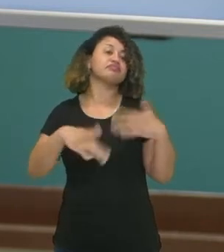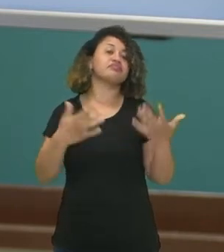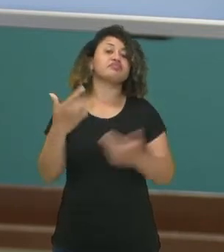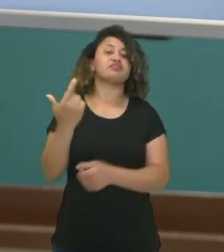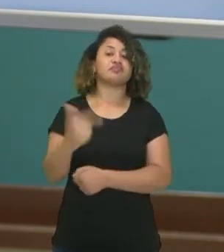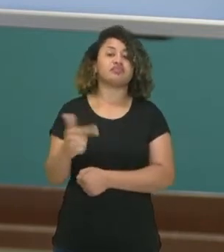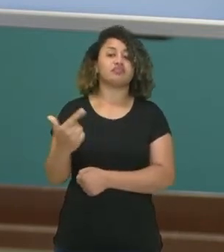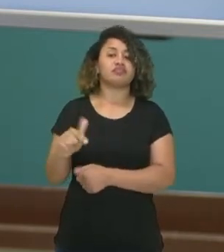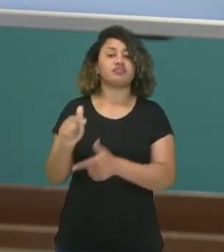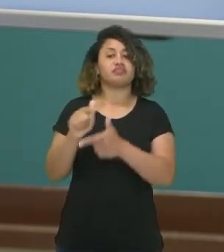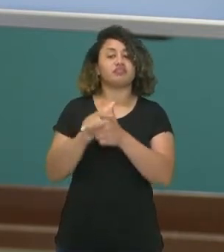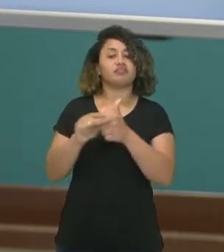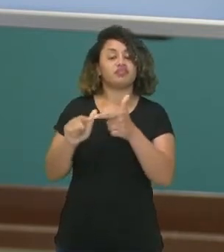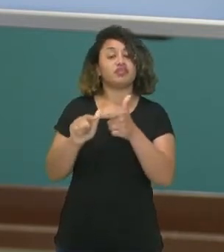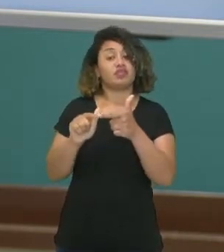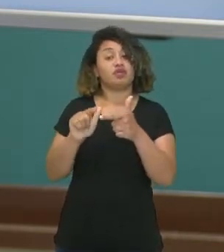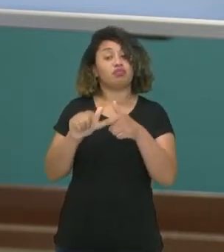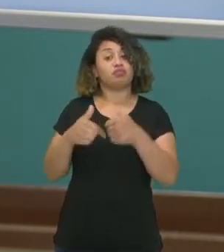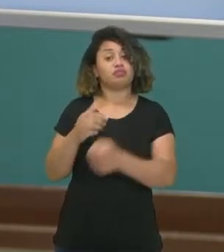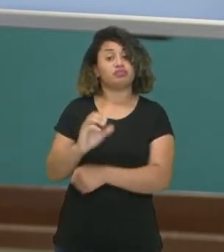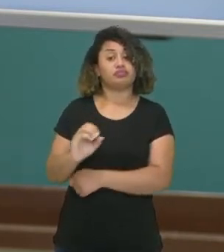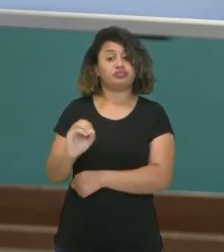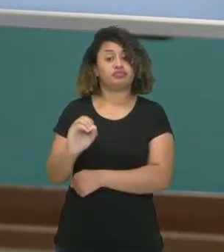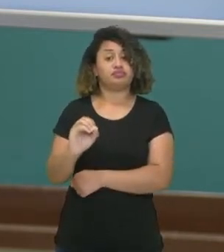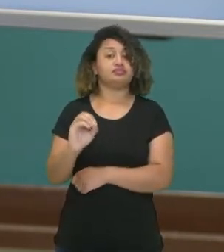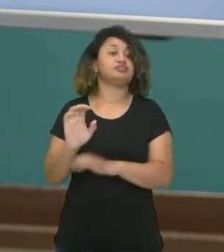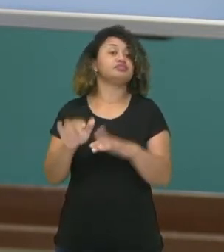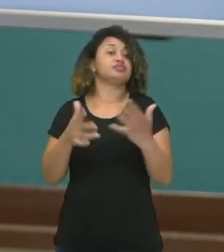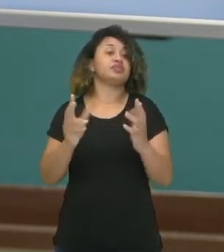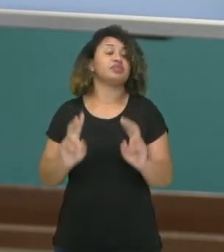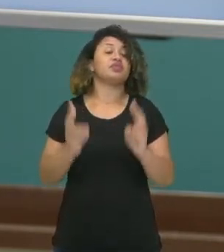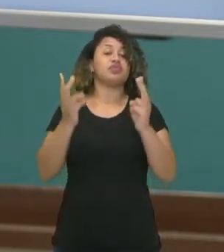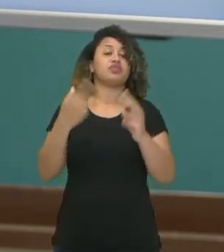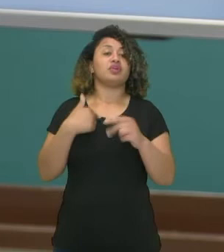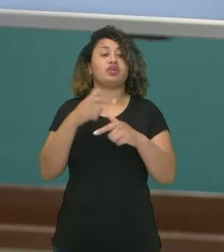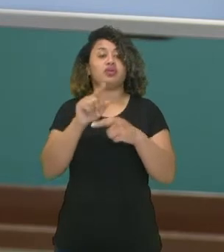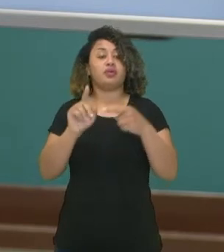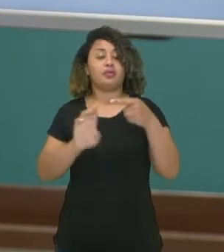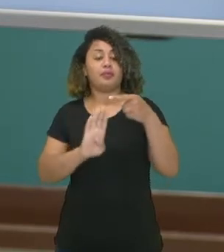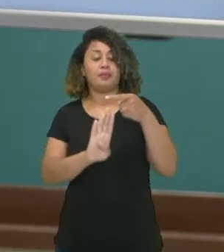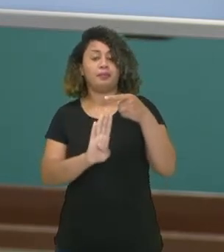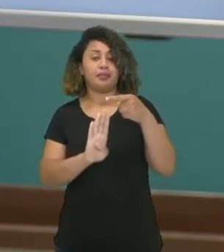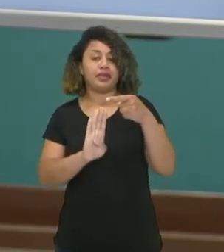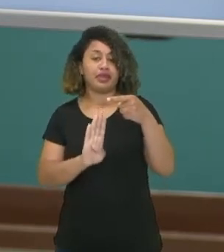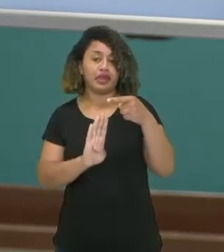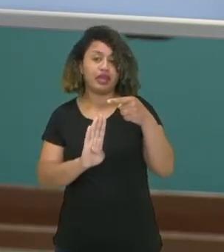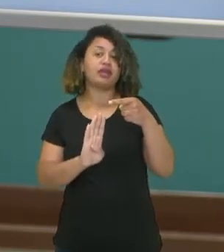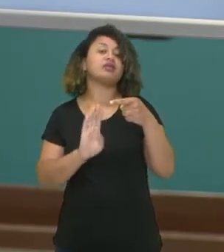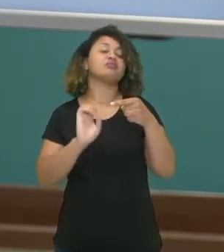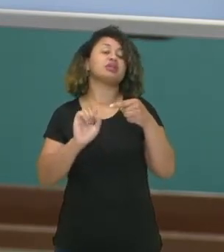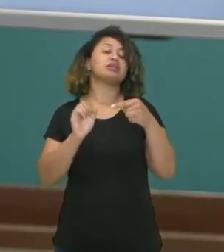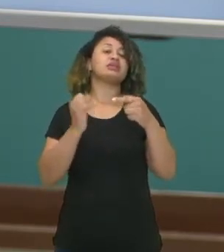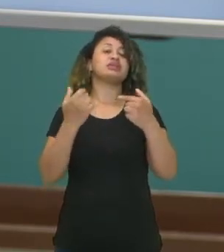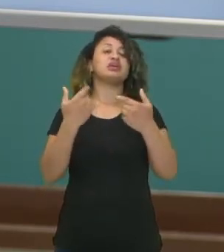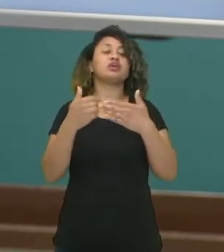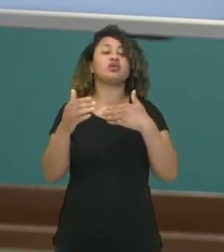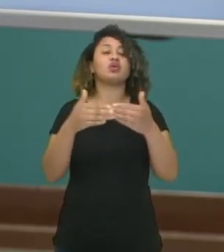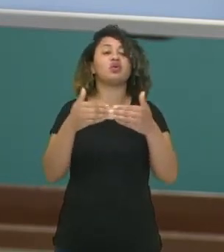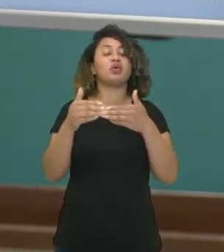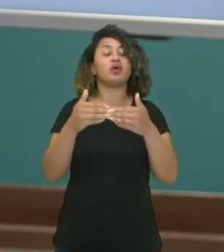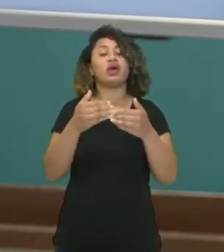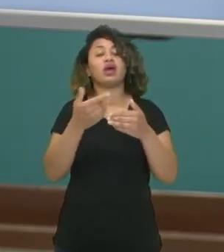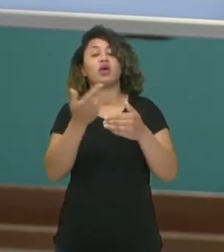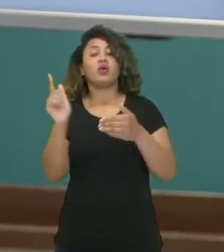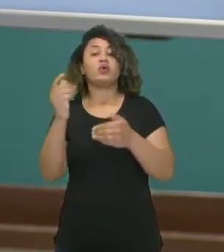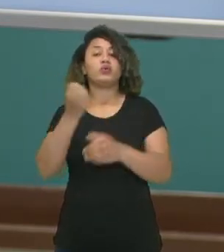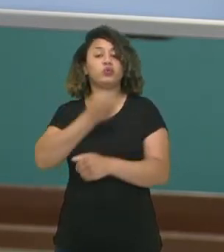existe divisão por zero, o nosso valor B tem que ser qualquer número racional,